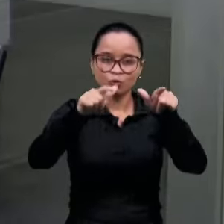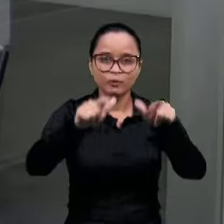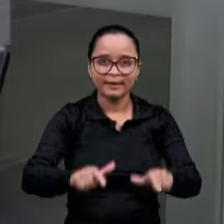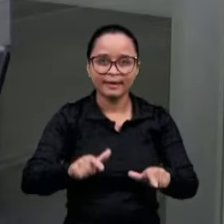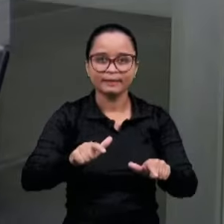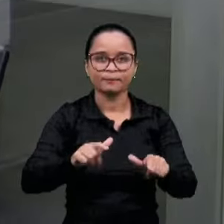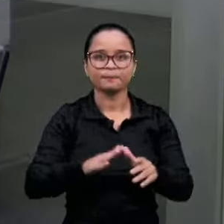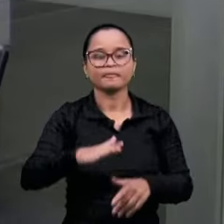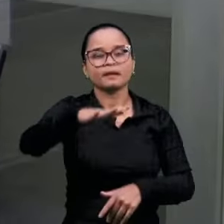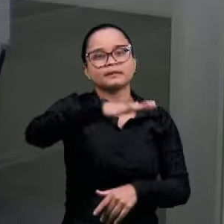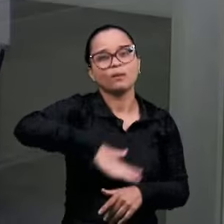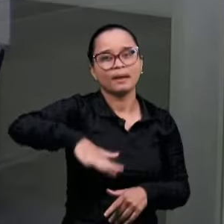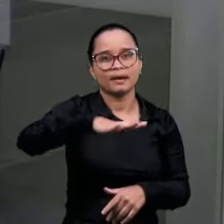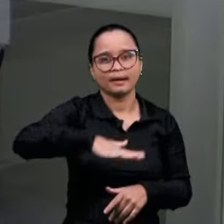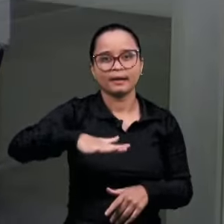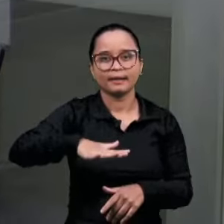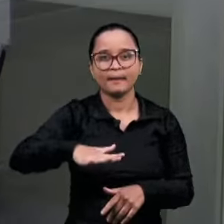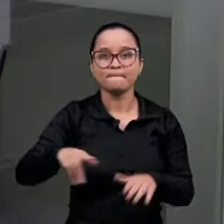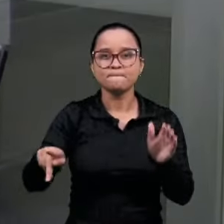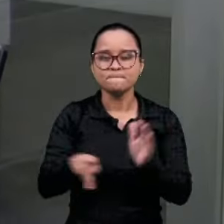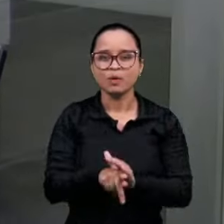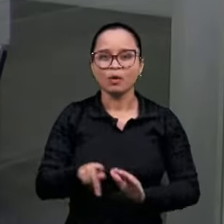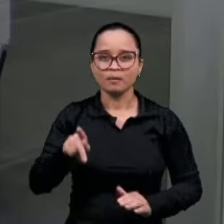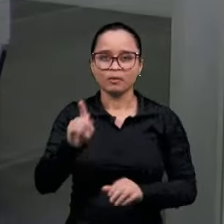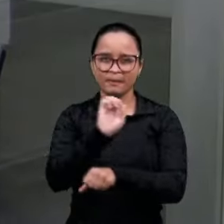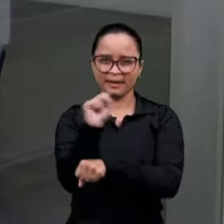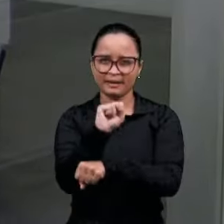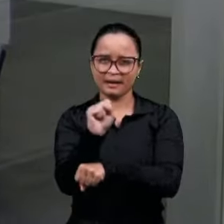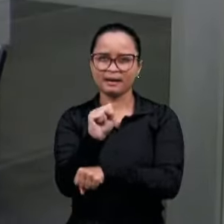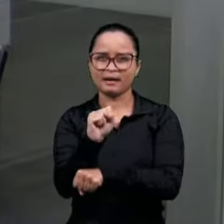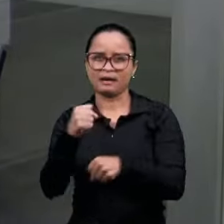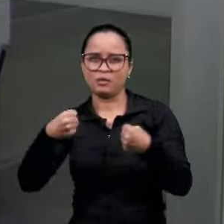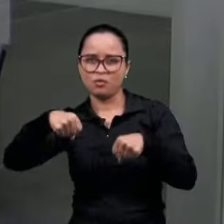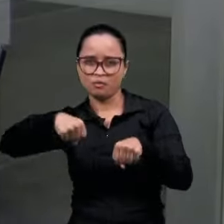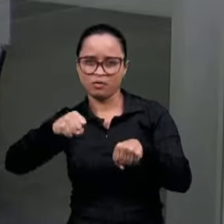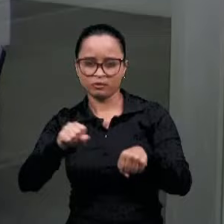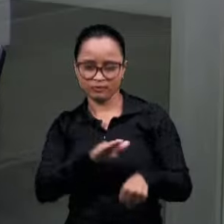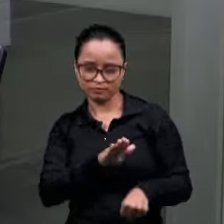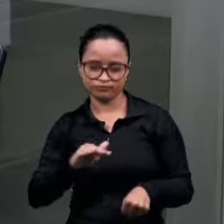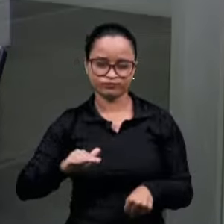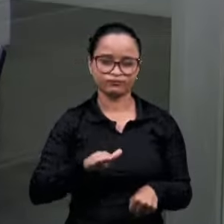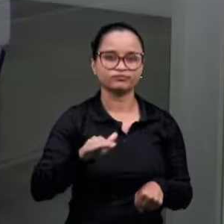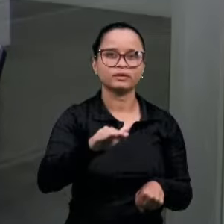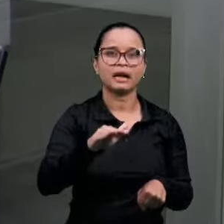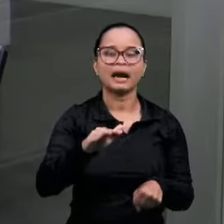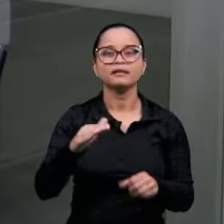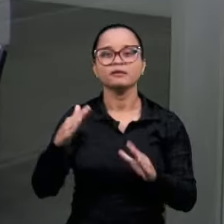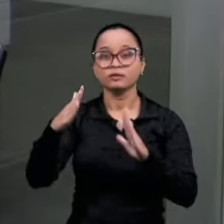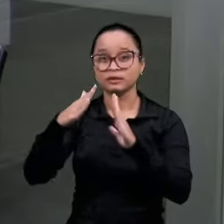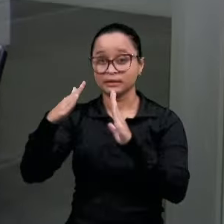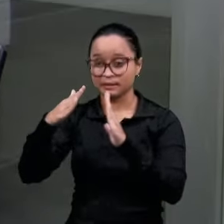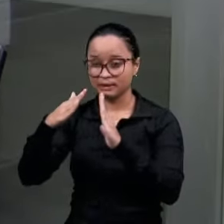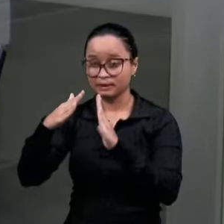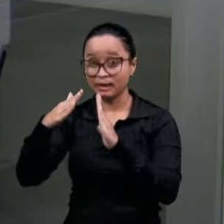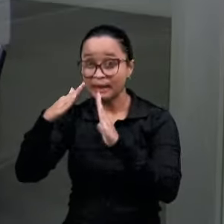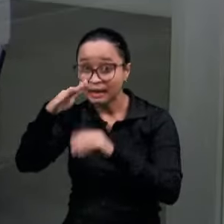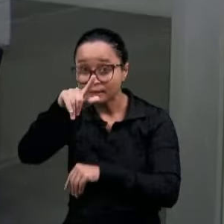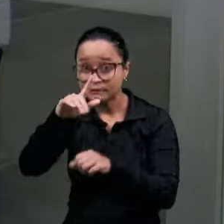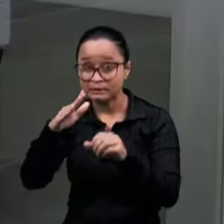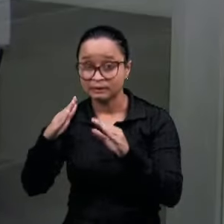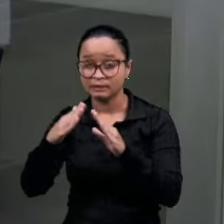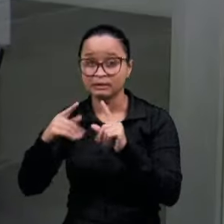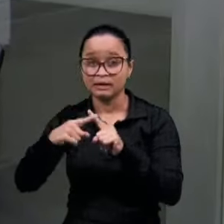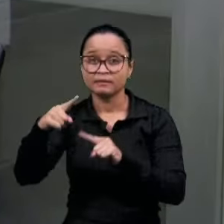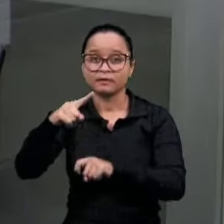para estacionamento. Então, no Rio de Janeiro, quando você fala de um local para ir, você, se for de carro, se for